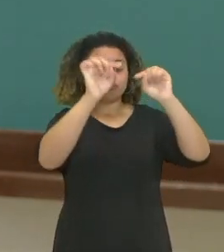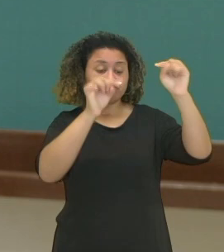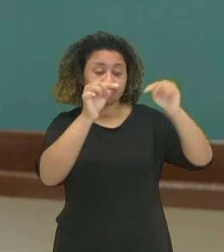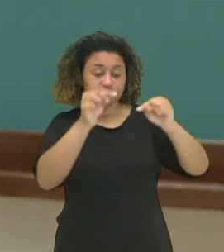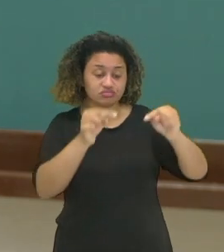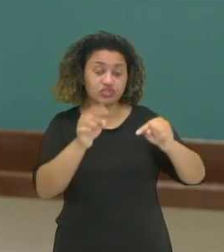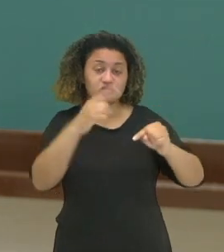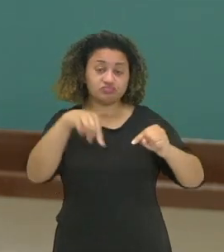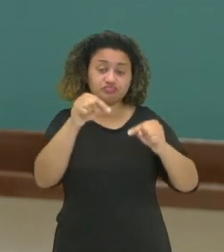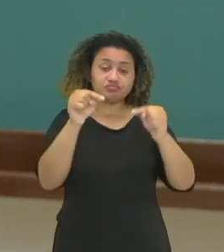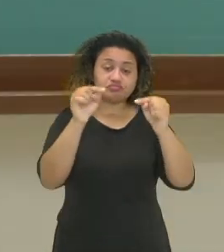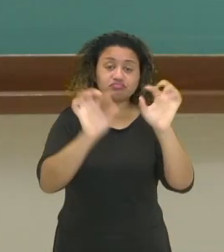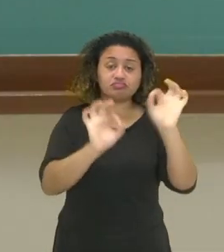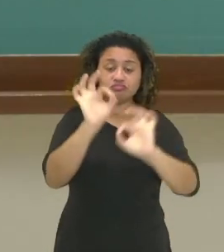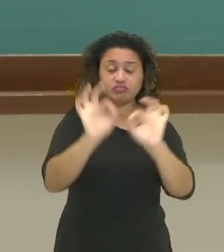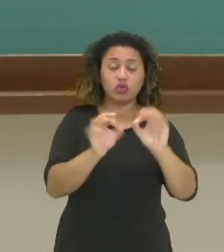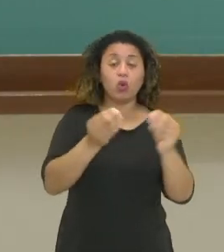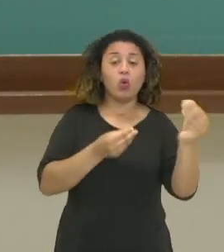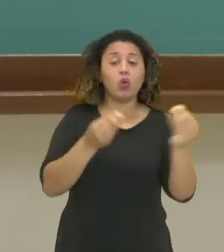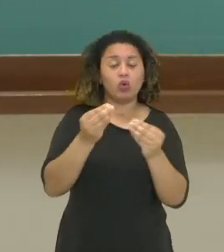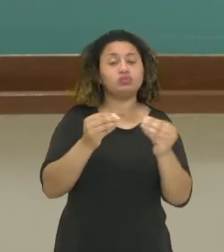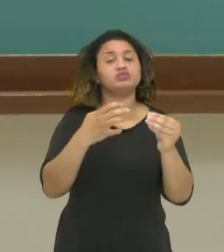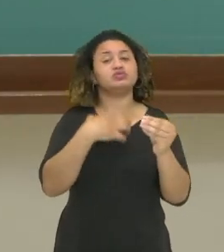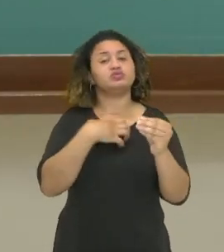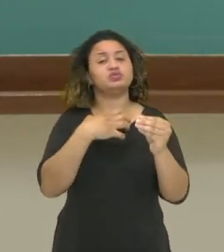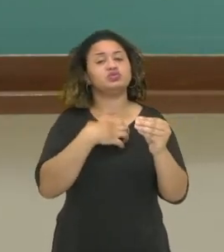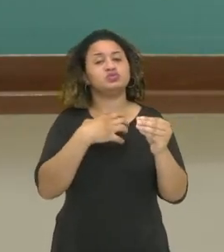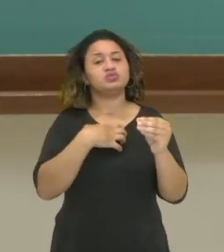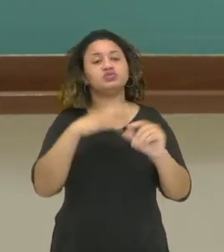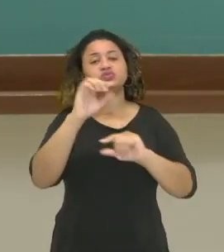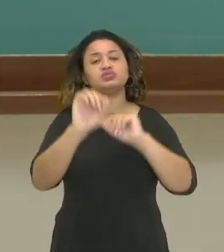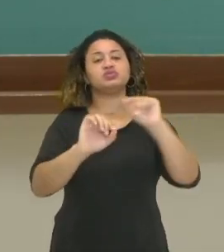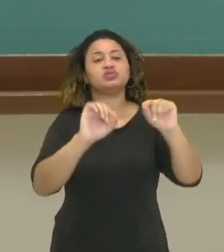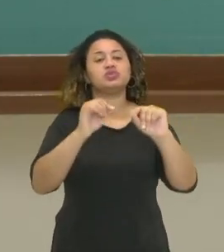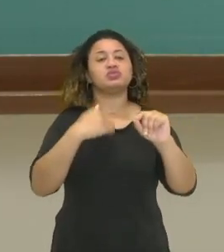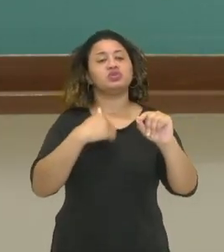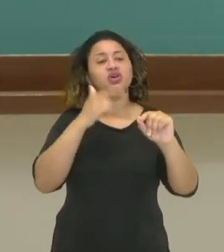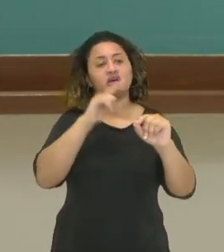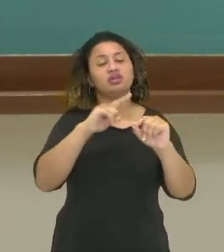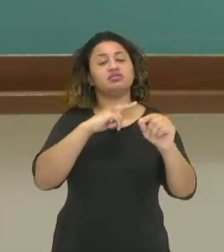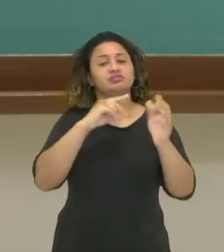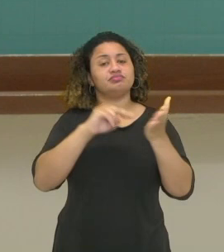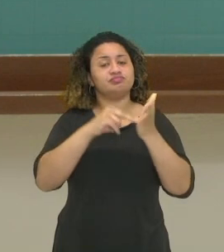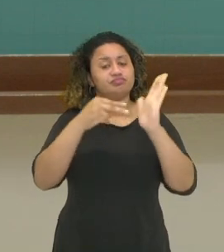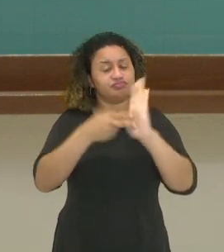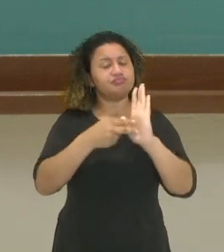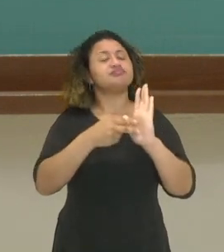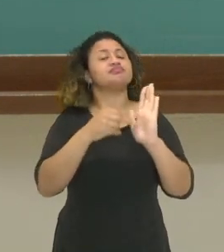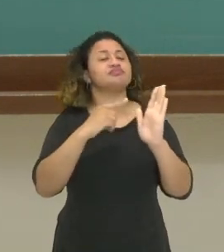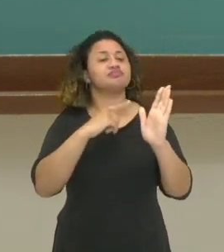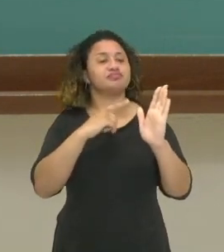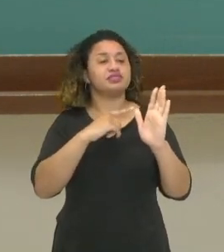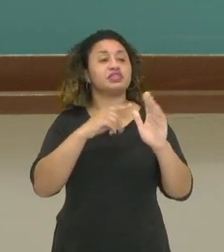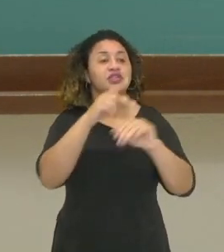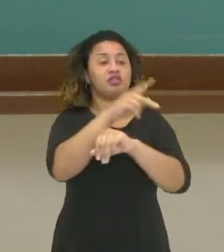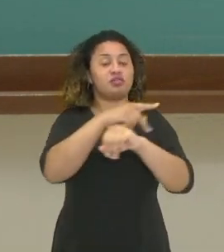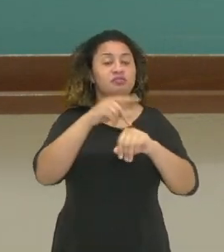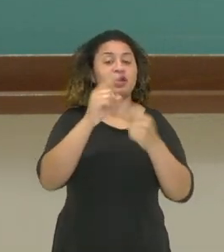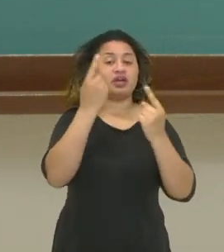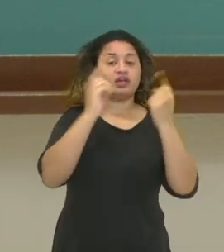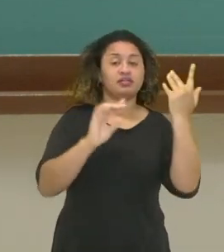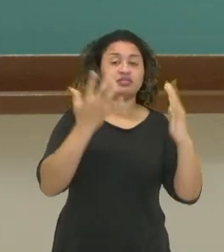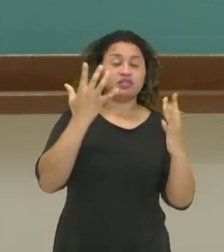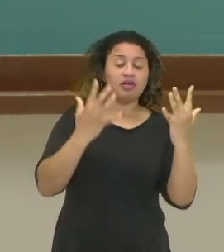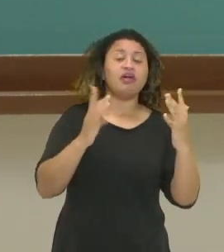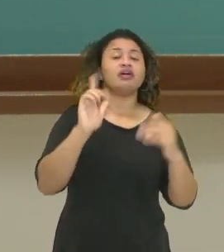irão encaixando de que maneira? De maneira a ter um sentido, né? Então, quando eu falo O País do Carnaval,